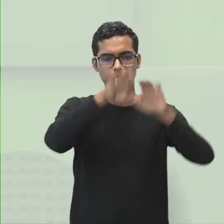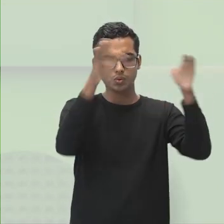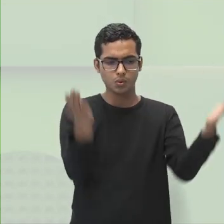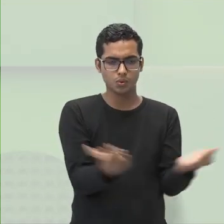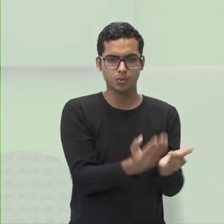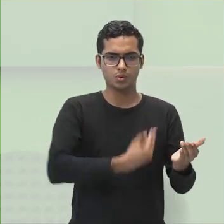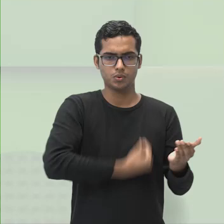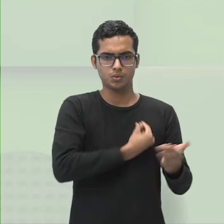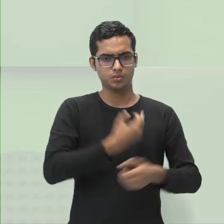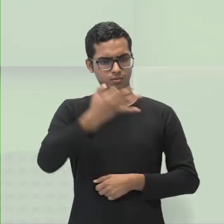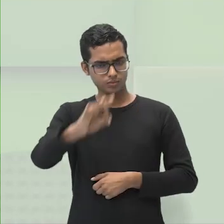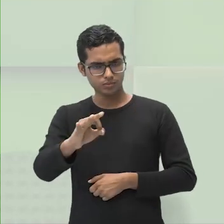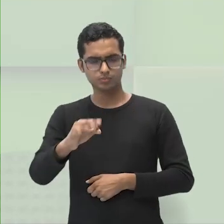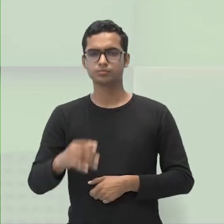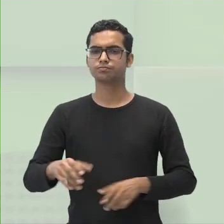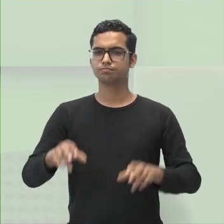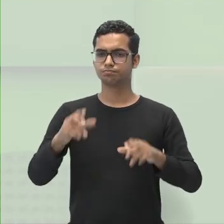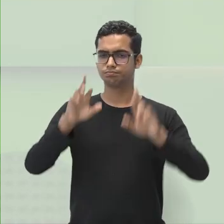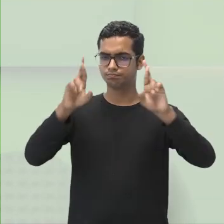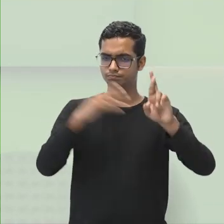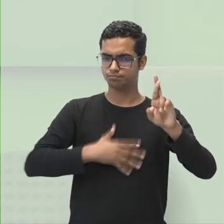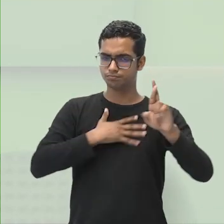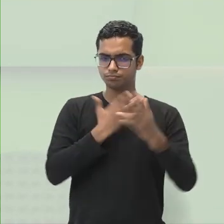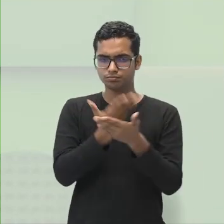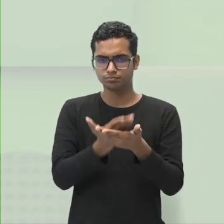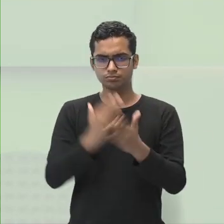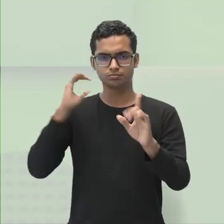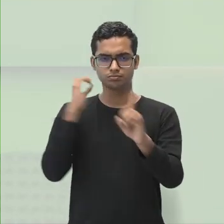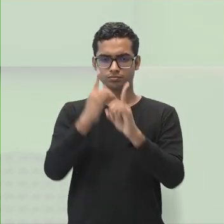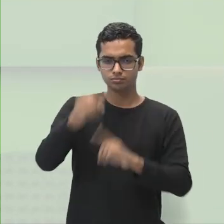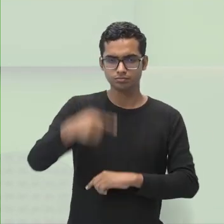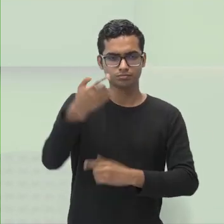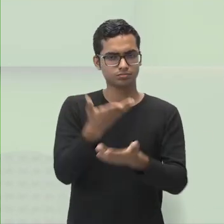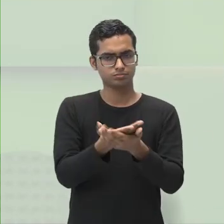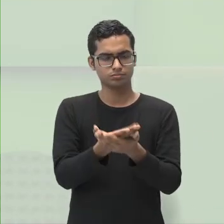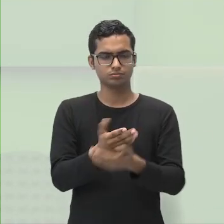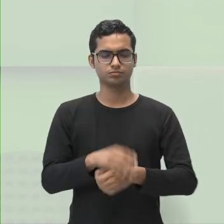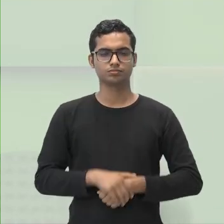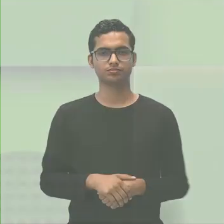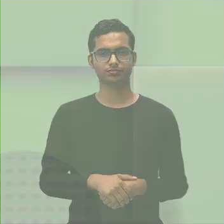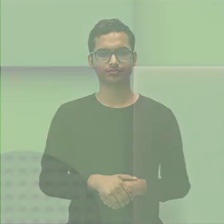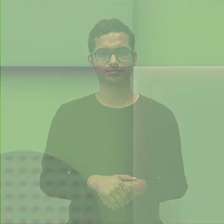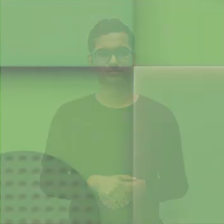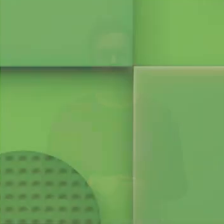biosfera, certo? Espero que vocês tenham gostado e até nossa próxima aula.